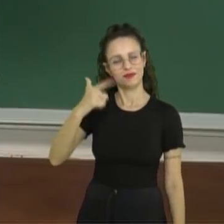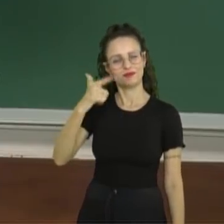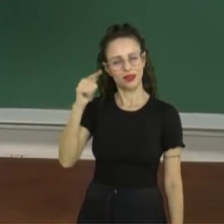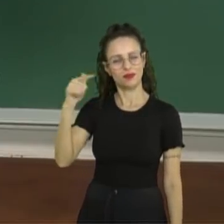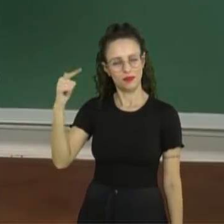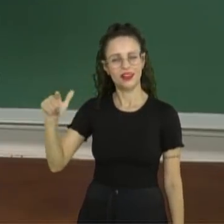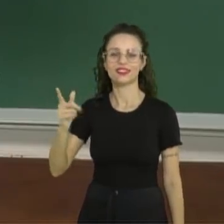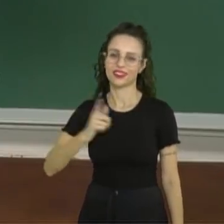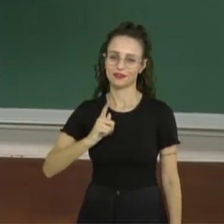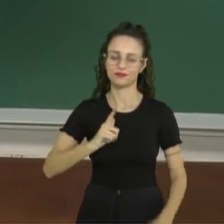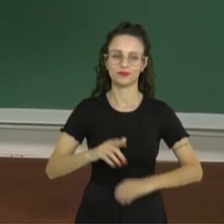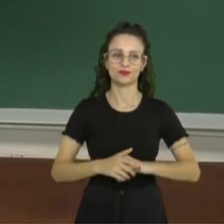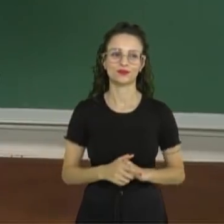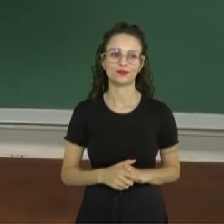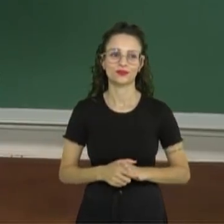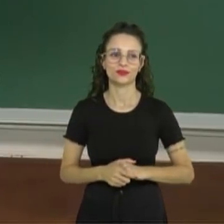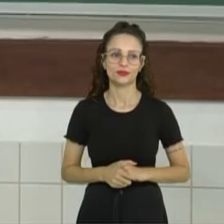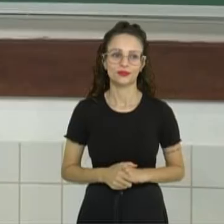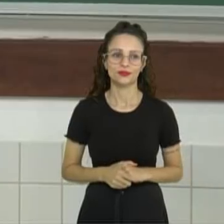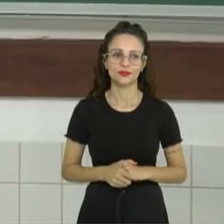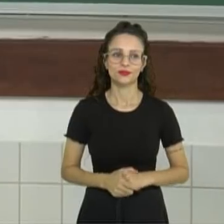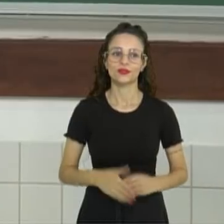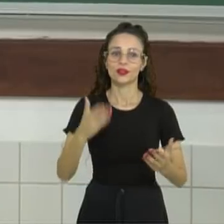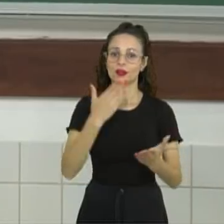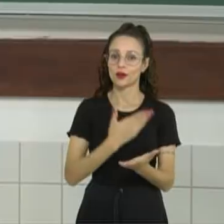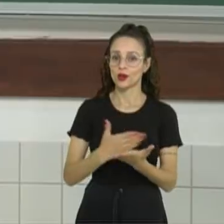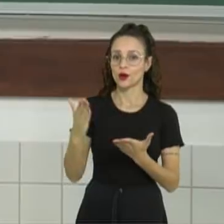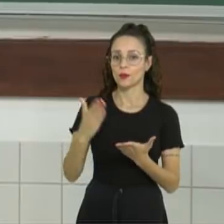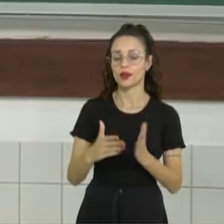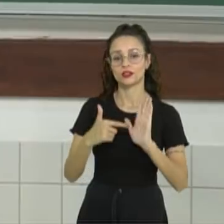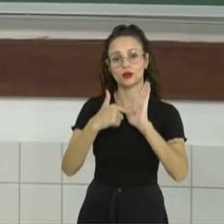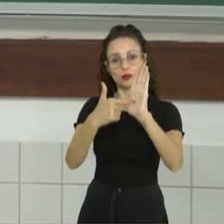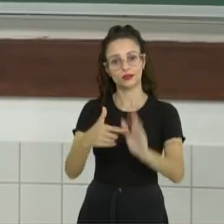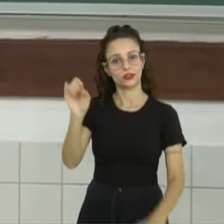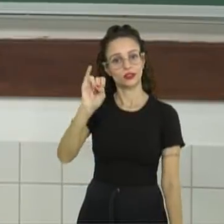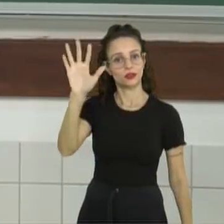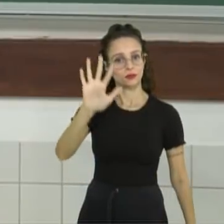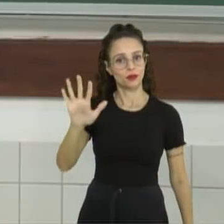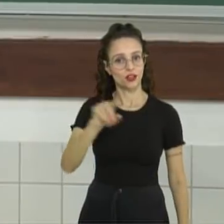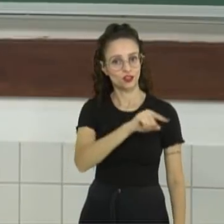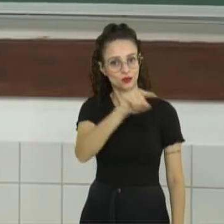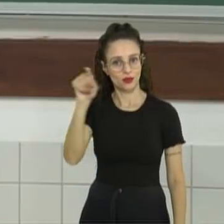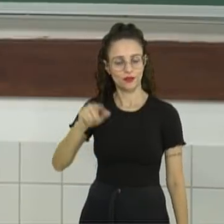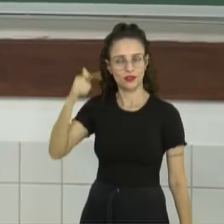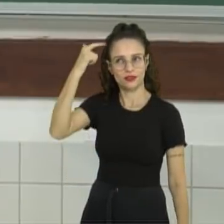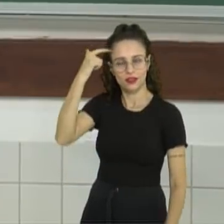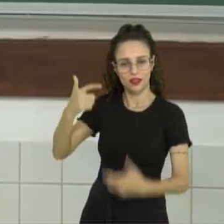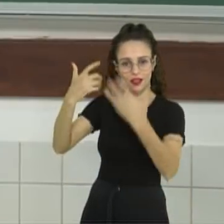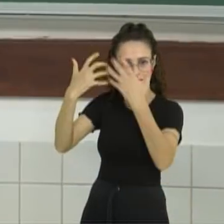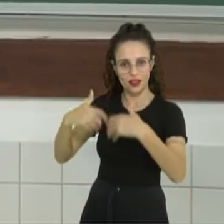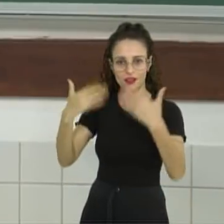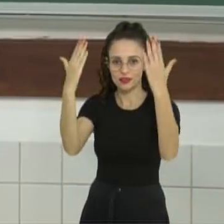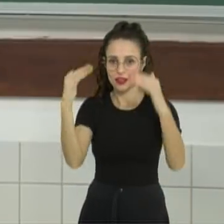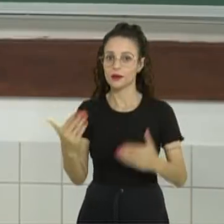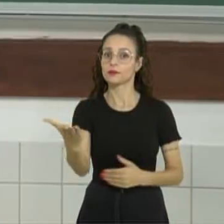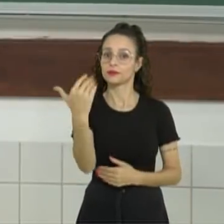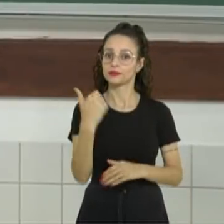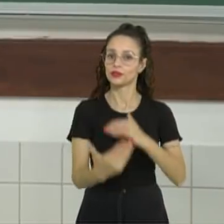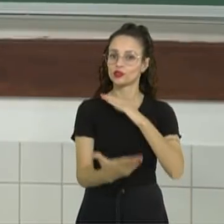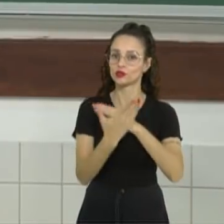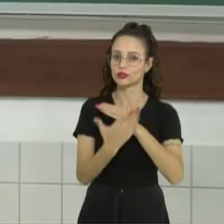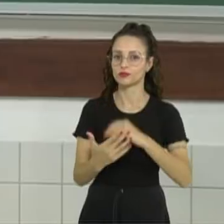observarmos na natureza também. Sempre começo fazendo uma problemática na nossa aula. Não é um problema, é uma problemática. Me ajude aí,